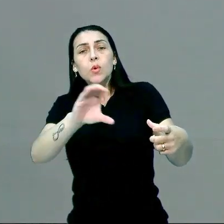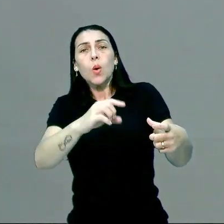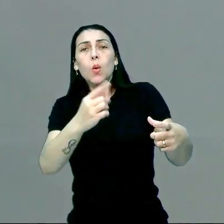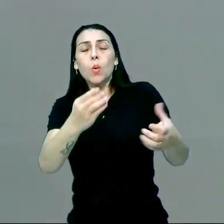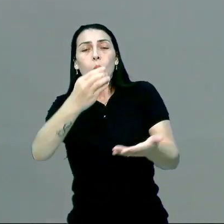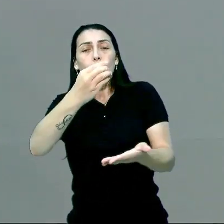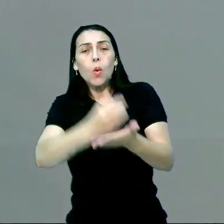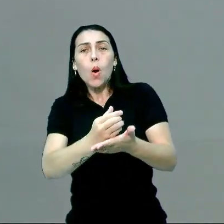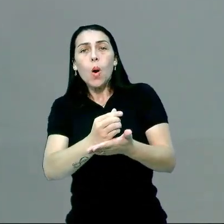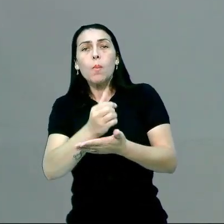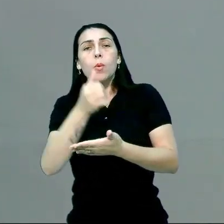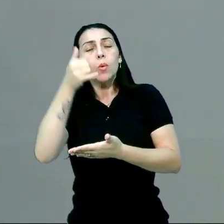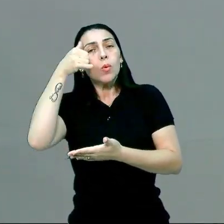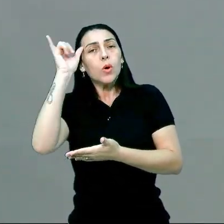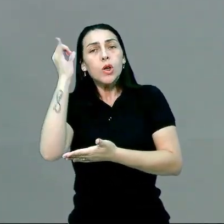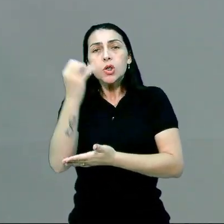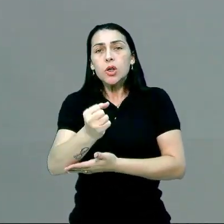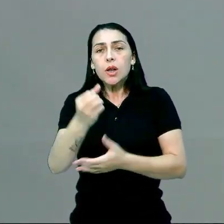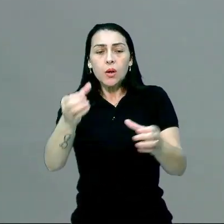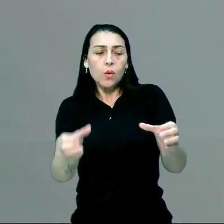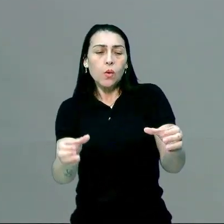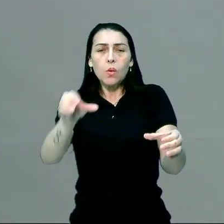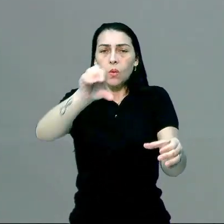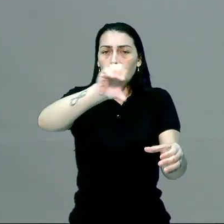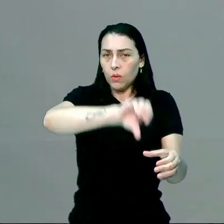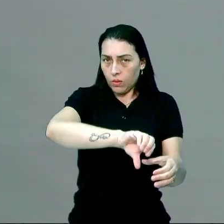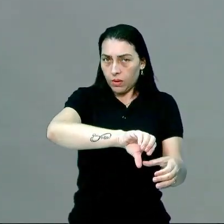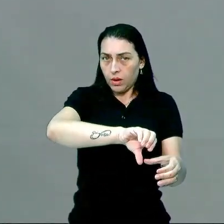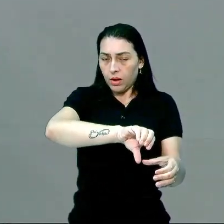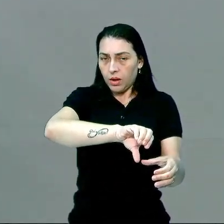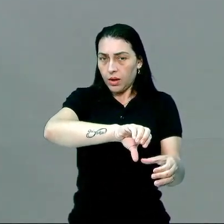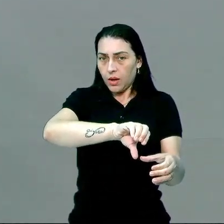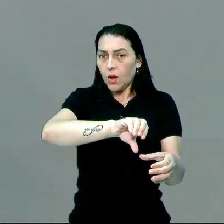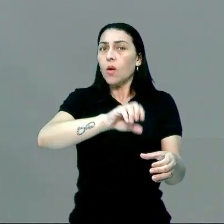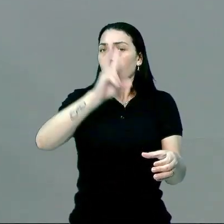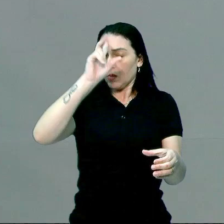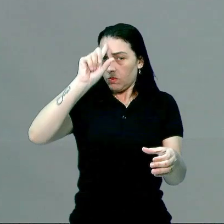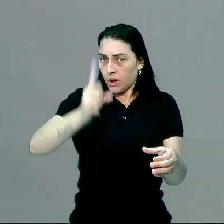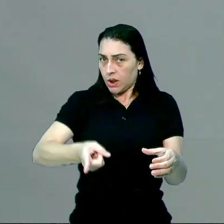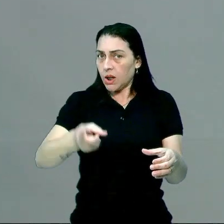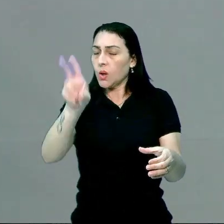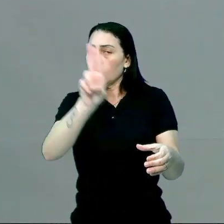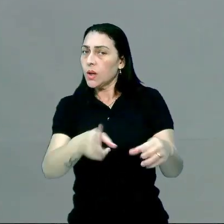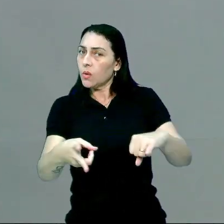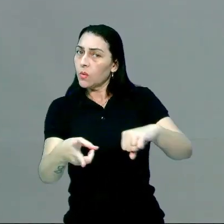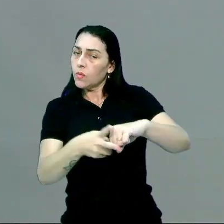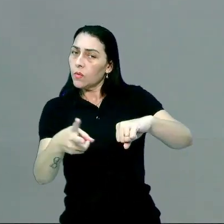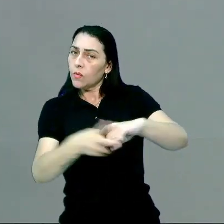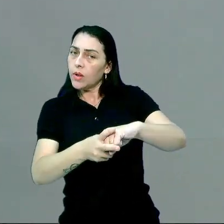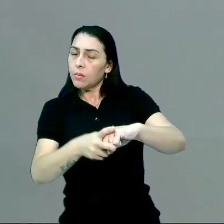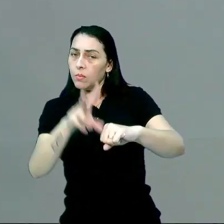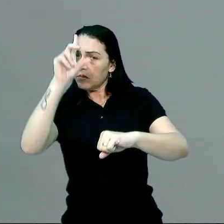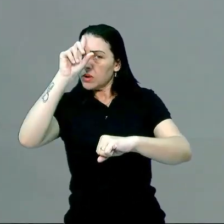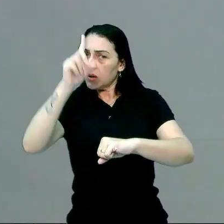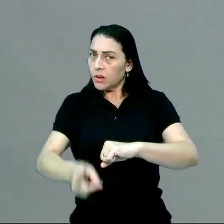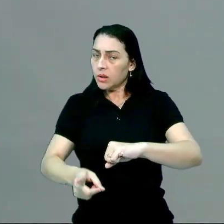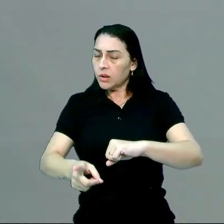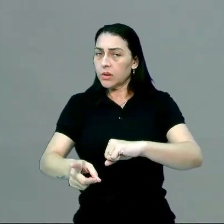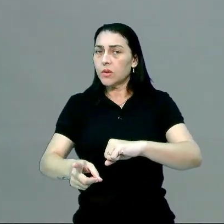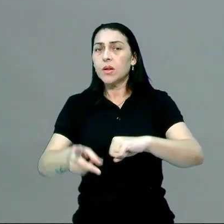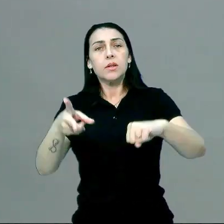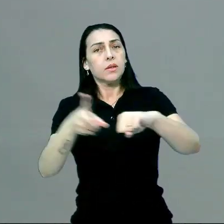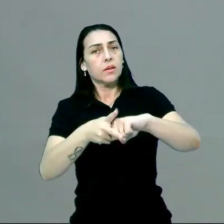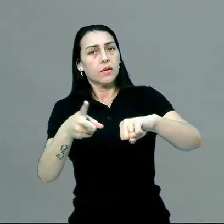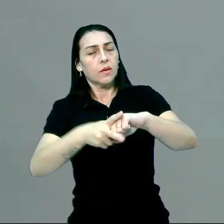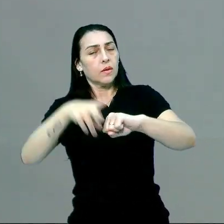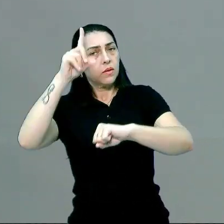um copo de leite. Gente, coloque no recipiente, eu estou dando uma ordem, eu estou usando um verbo no imperativo. Então, esses